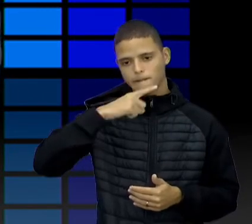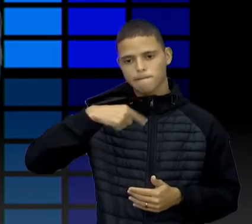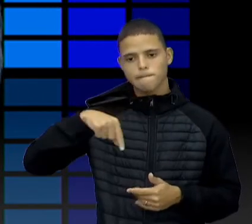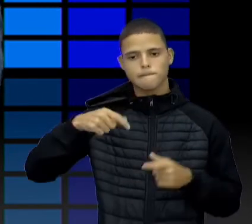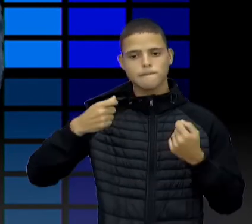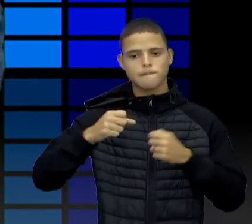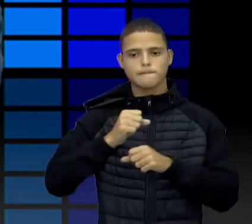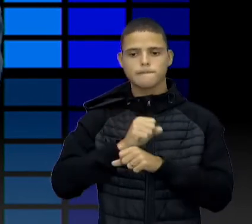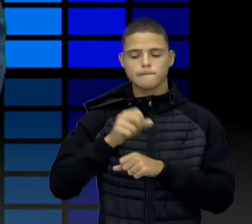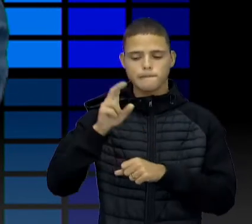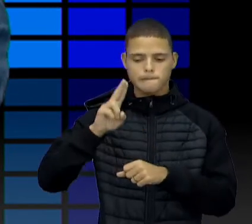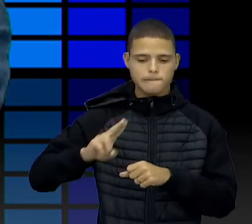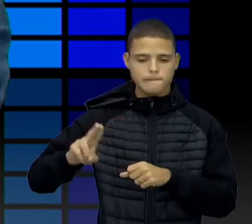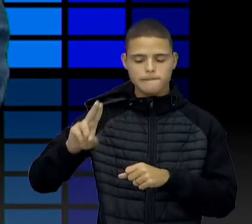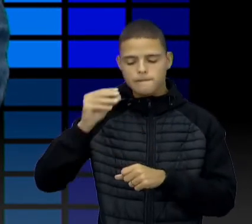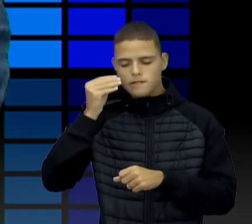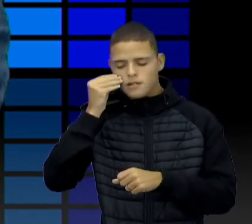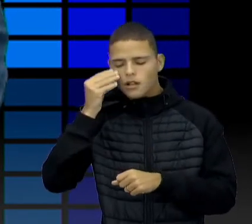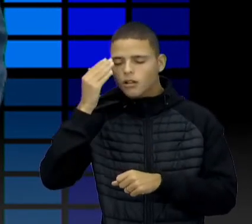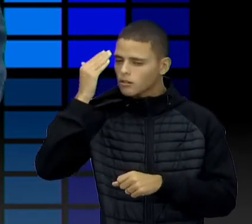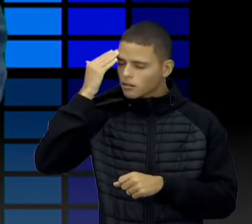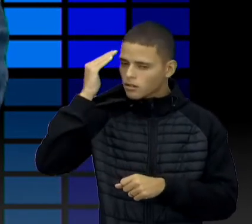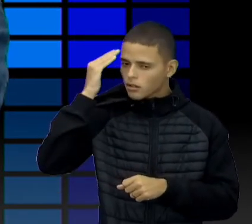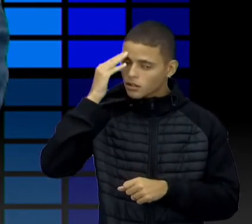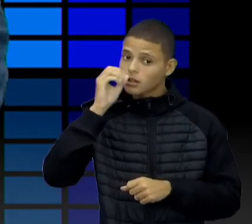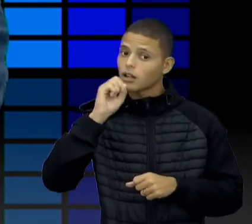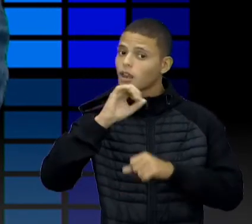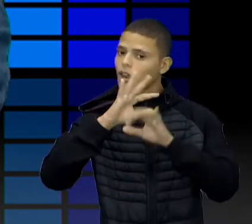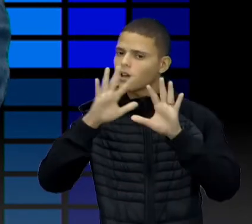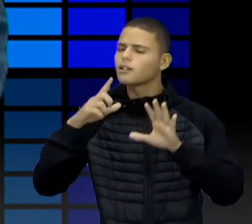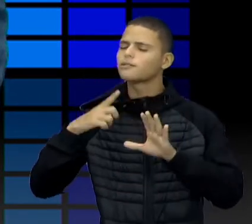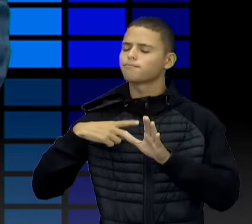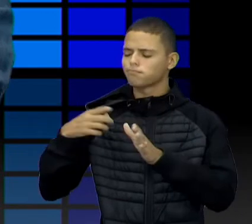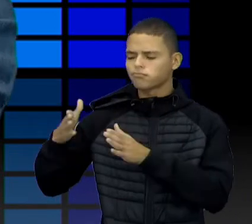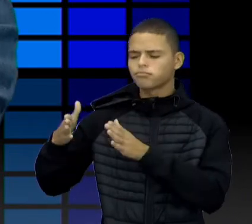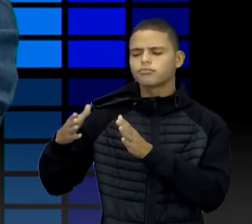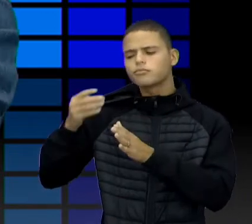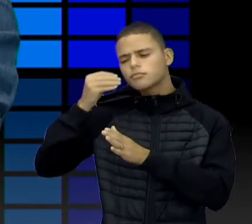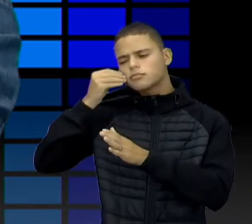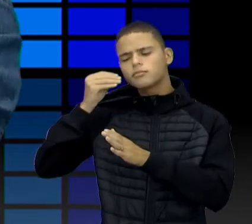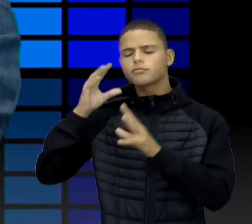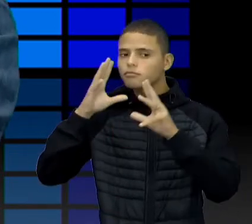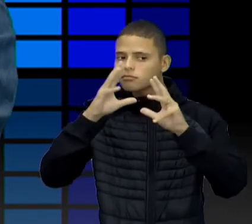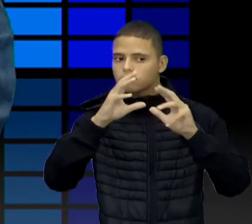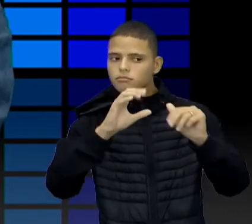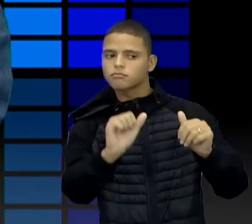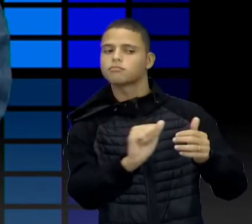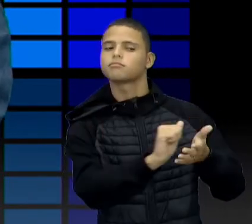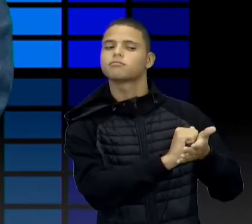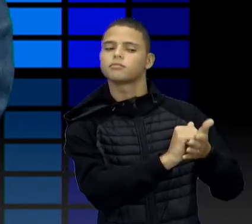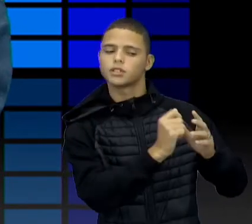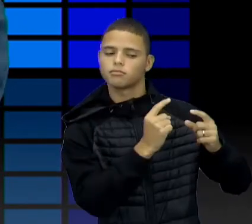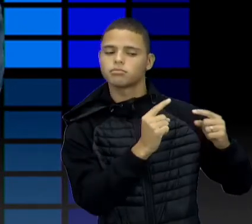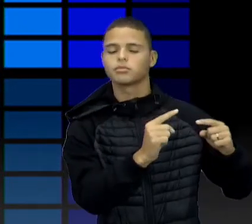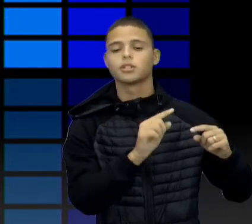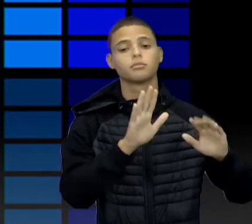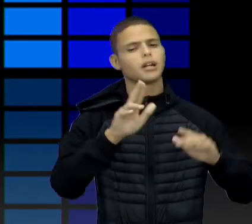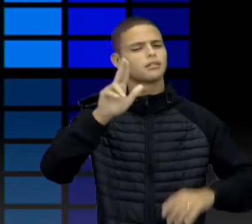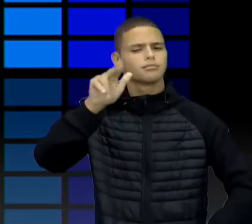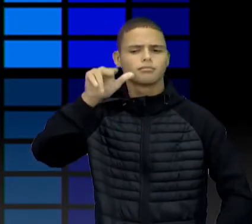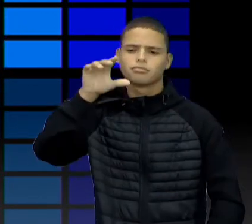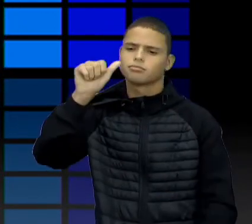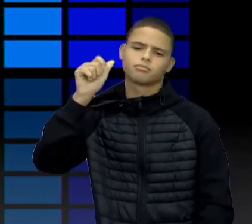usar desses espaços até para entender que ali há um movimento que vai tentar, de alguma forma, nos atingir, mas que não